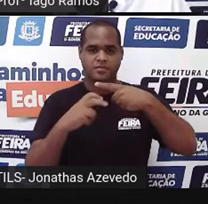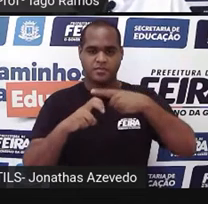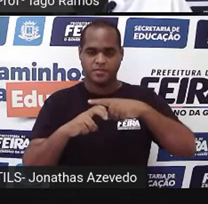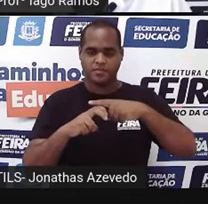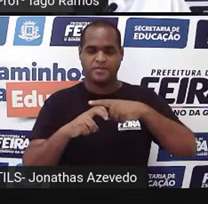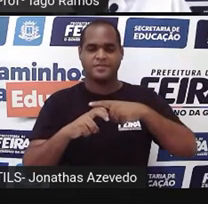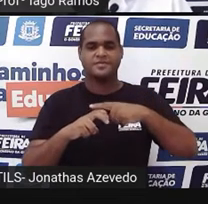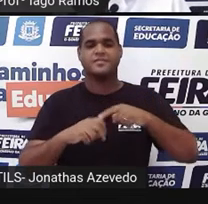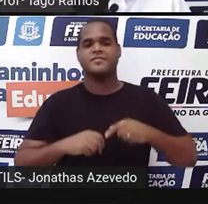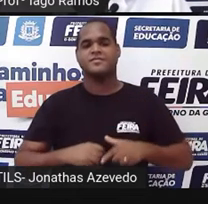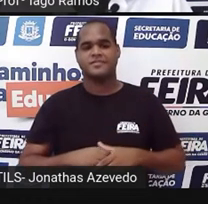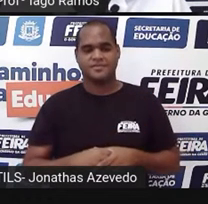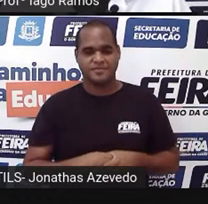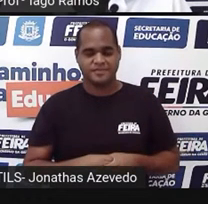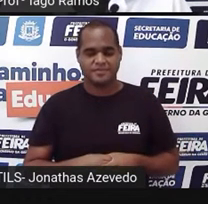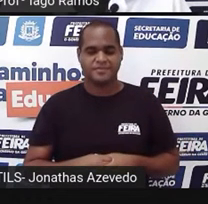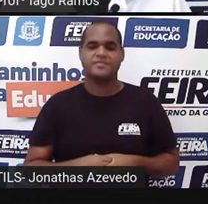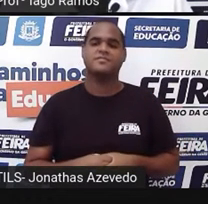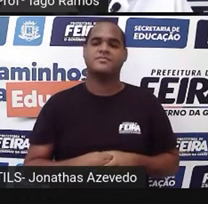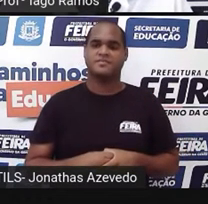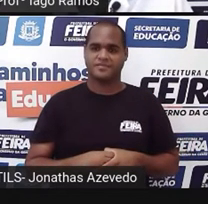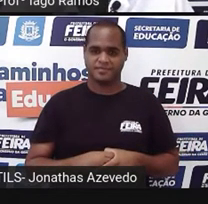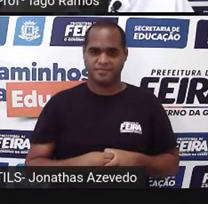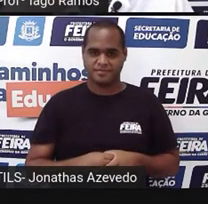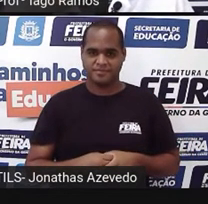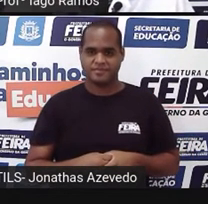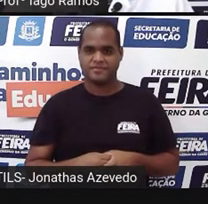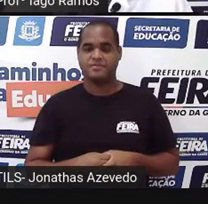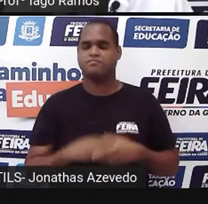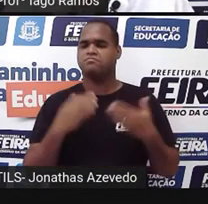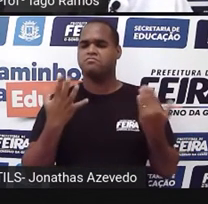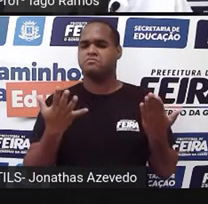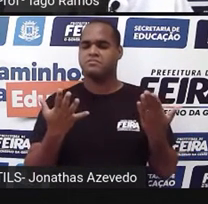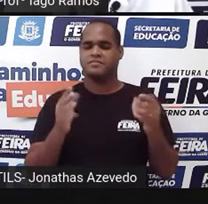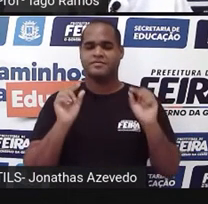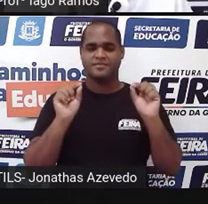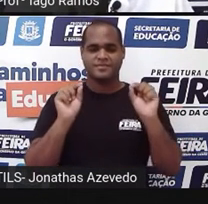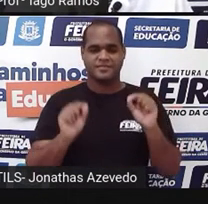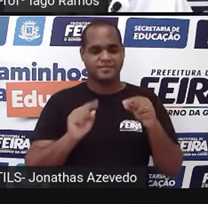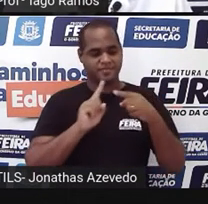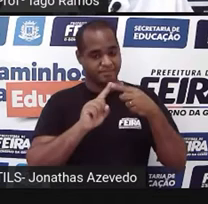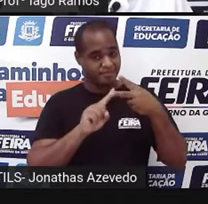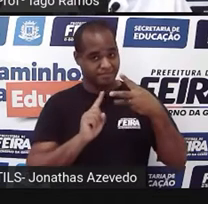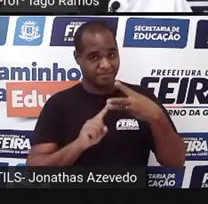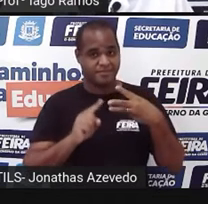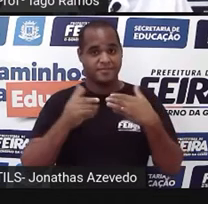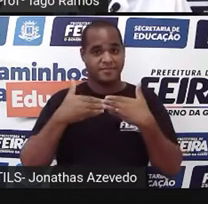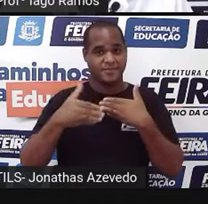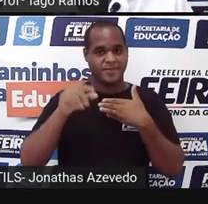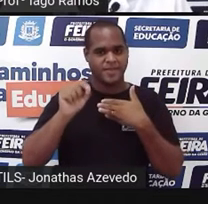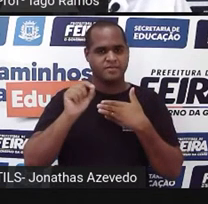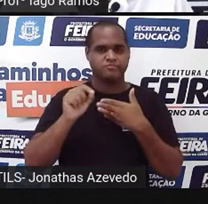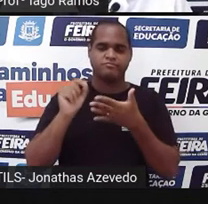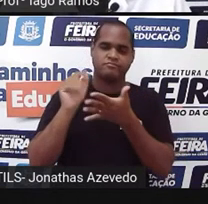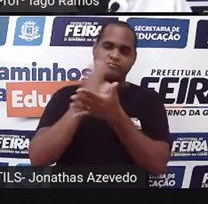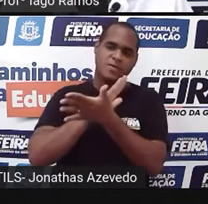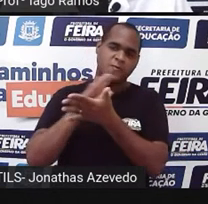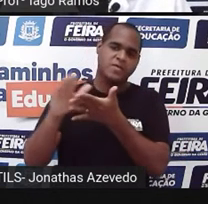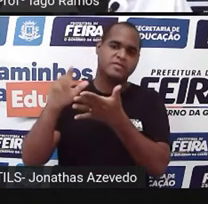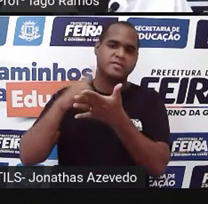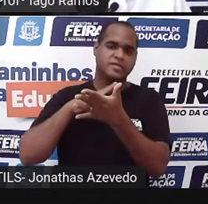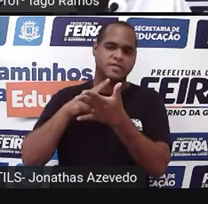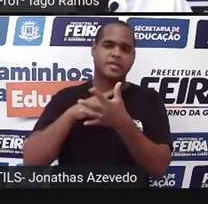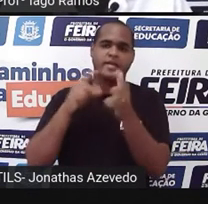2645 a vos tá bom e ali tem escrito o seguinte em alguns casos